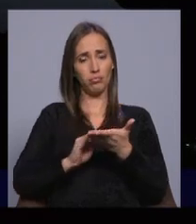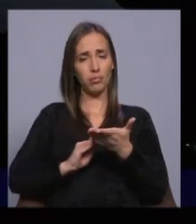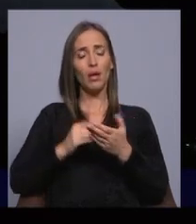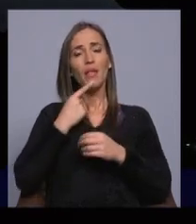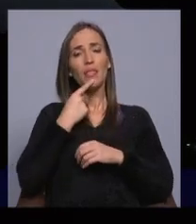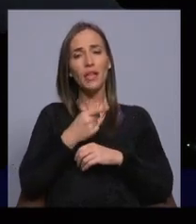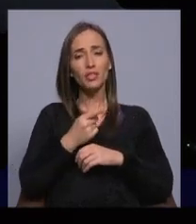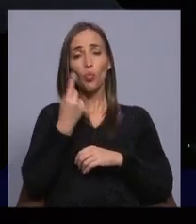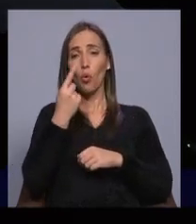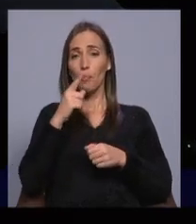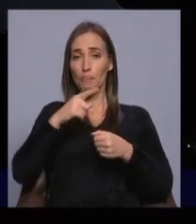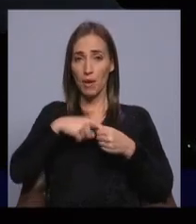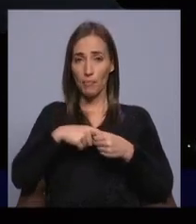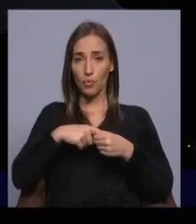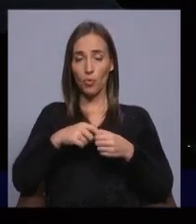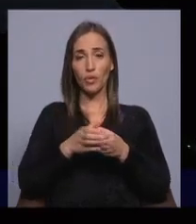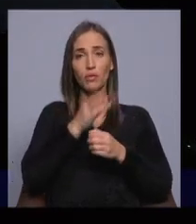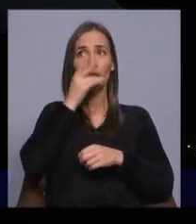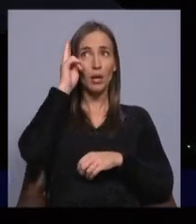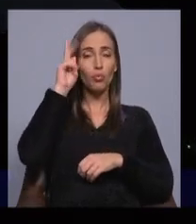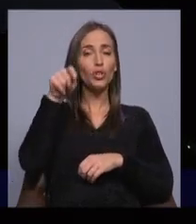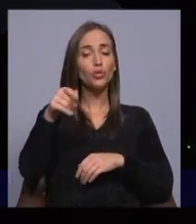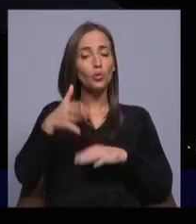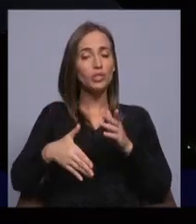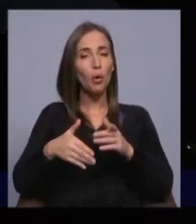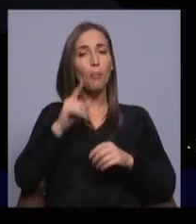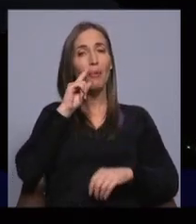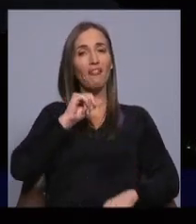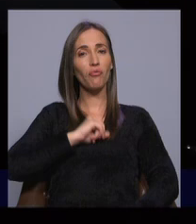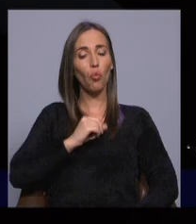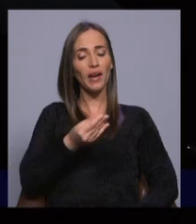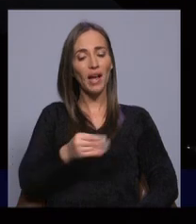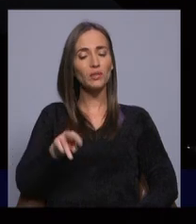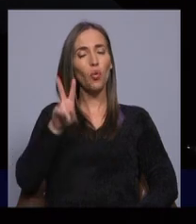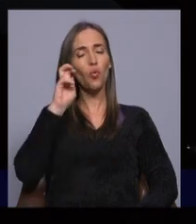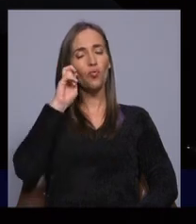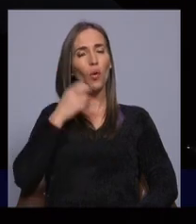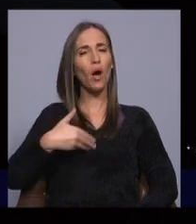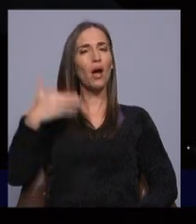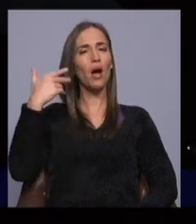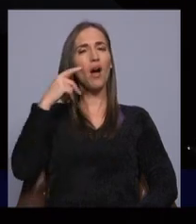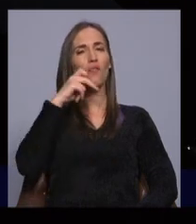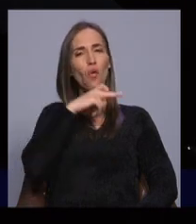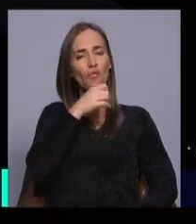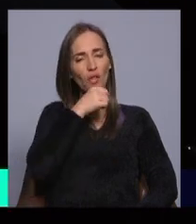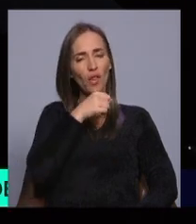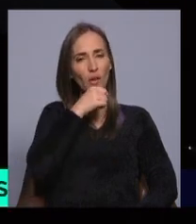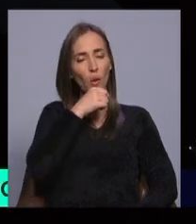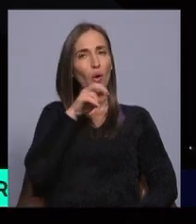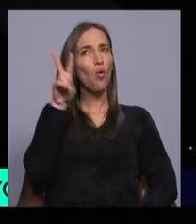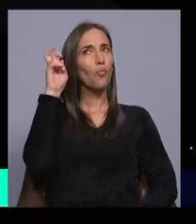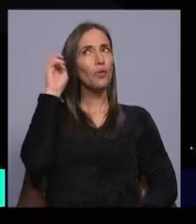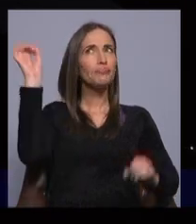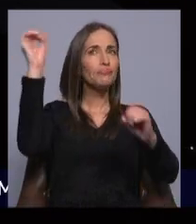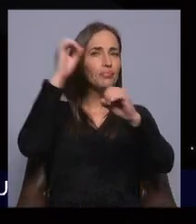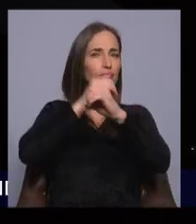da tribo como isto aconteceu quando o meu pai era criança e ouviu o seu velho avô dizer que viu um eclipse do Sol. E, portanto,